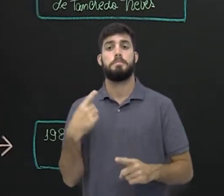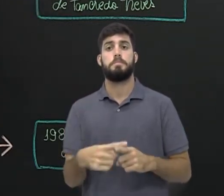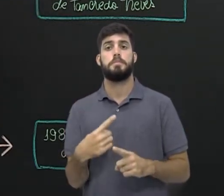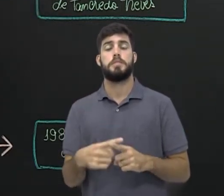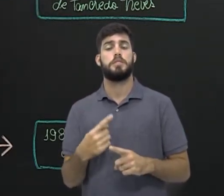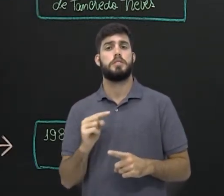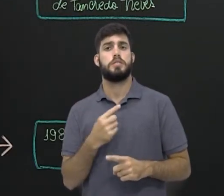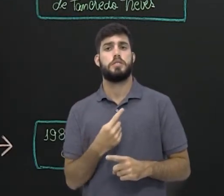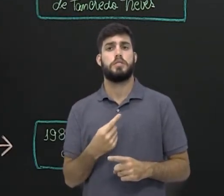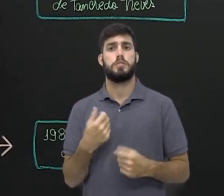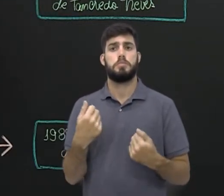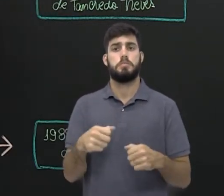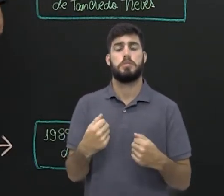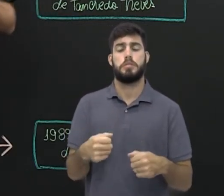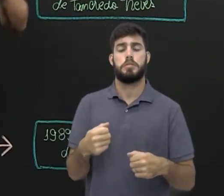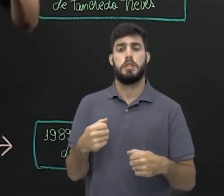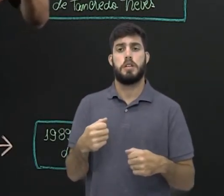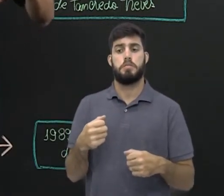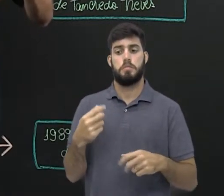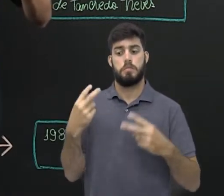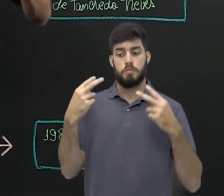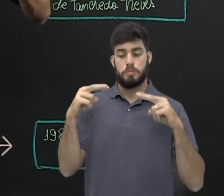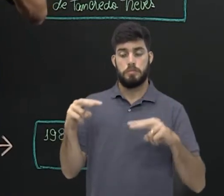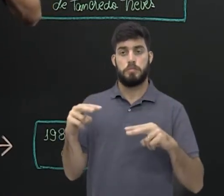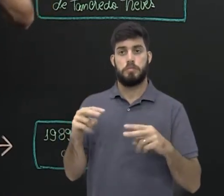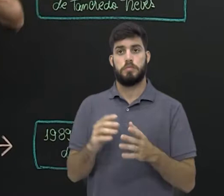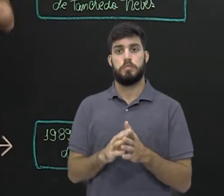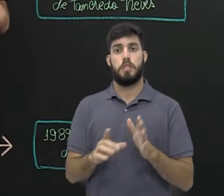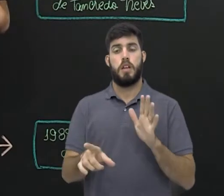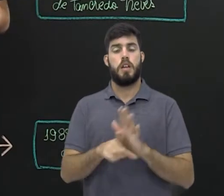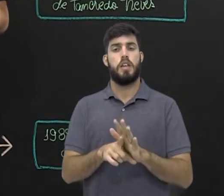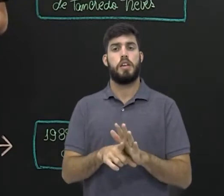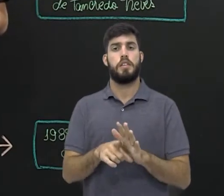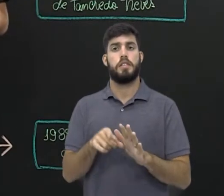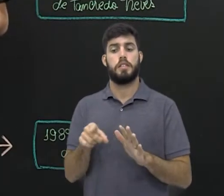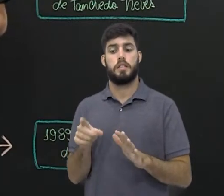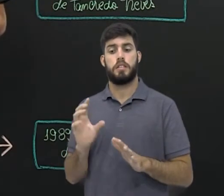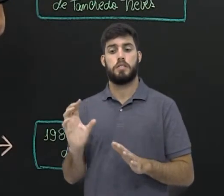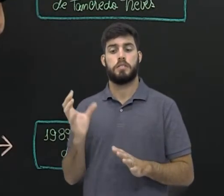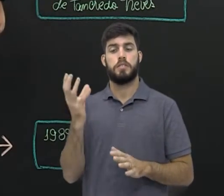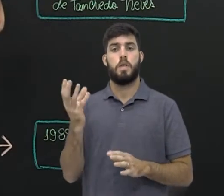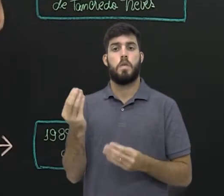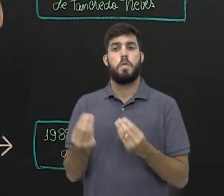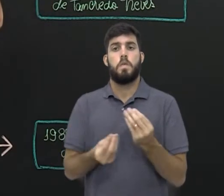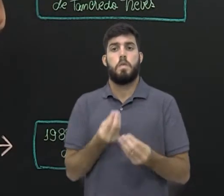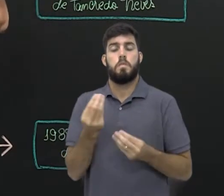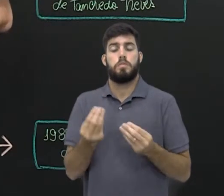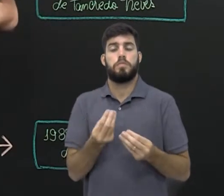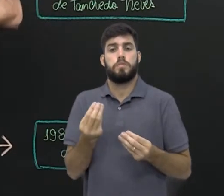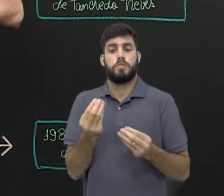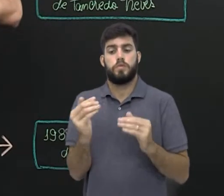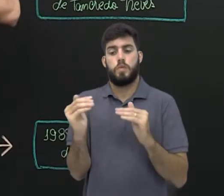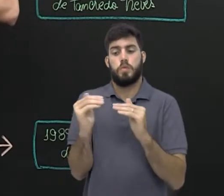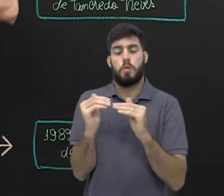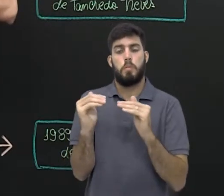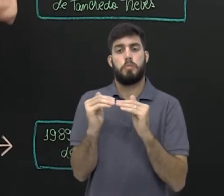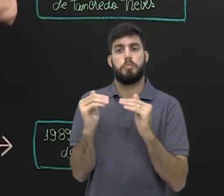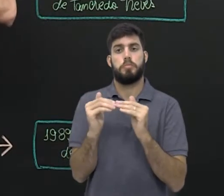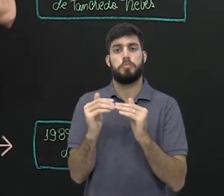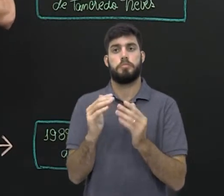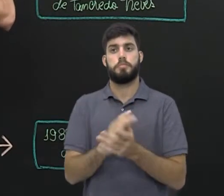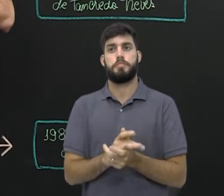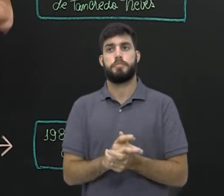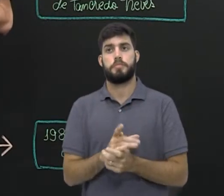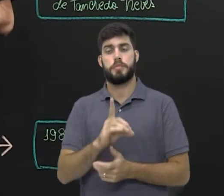gente precisa prestar atenção aqui? Essa lei da anistia no Brasil ela aconteceu como uma espécie de um acordo. A